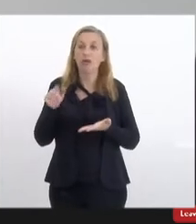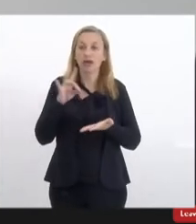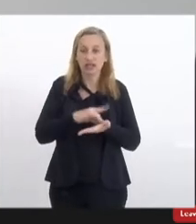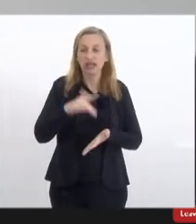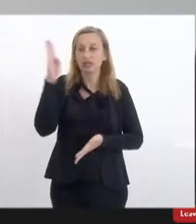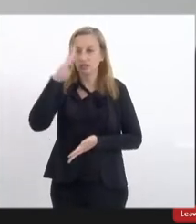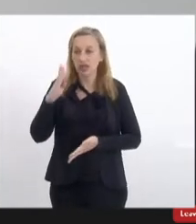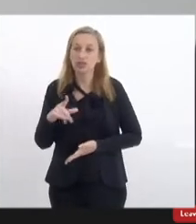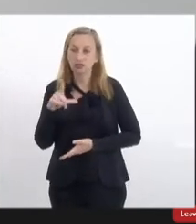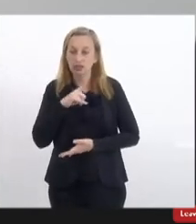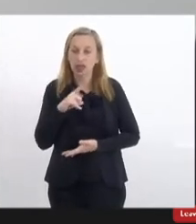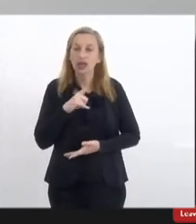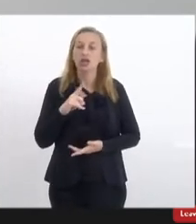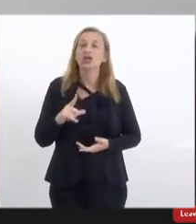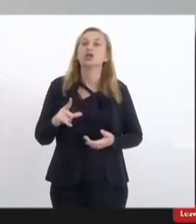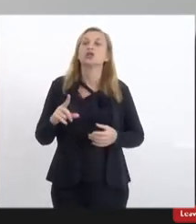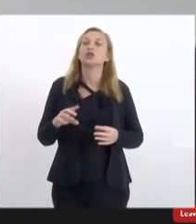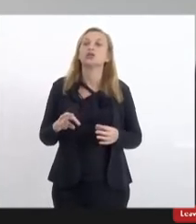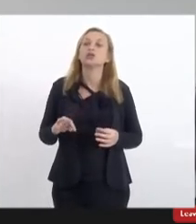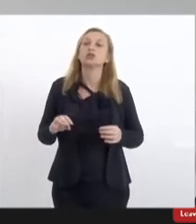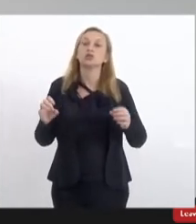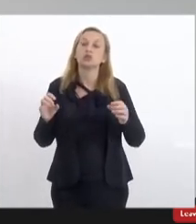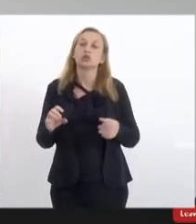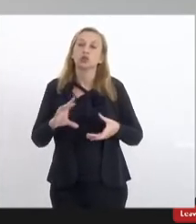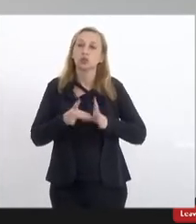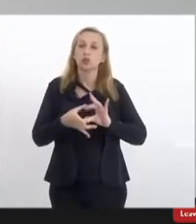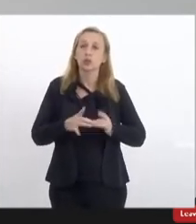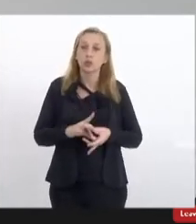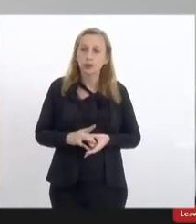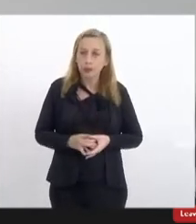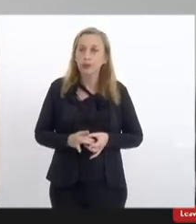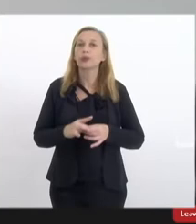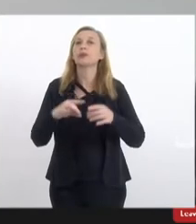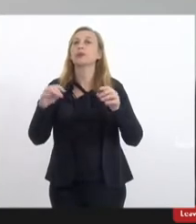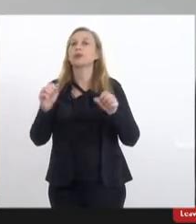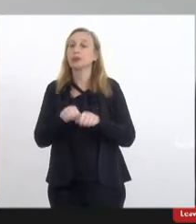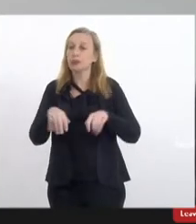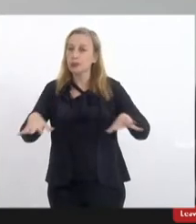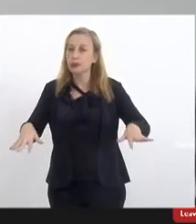tem enfrentado, sobretudo no contexto pandêmico. E diante